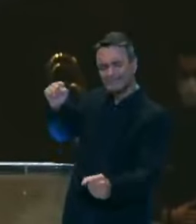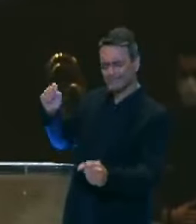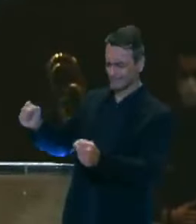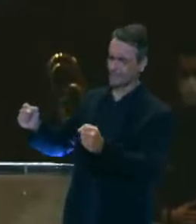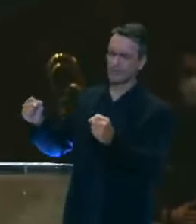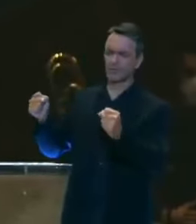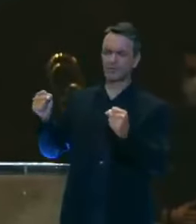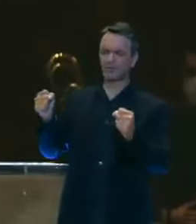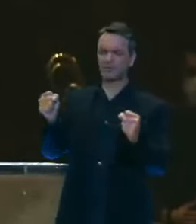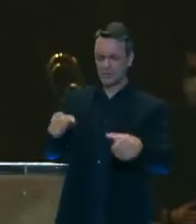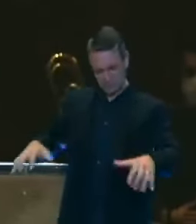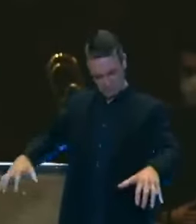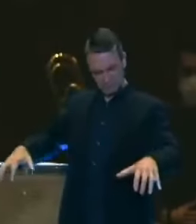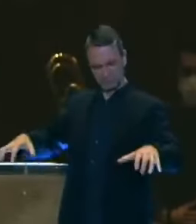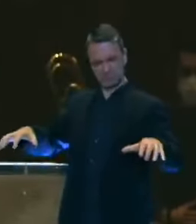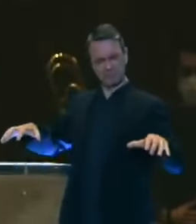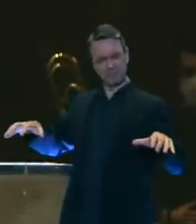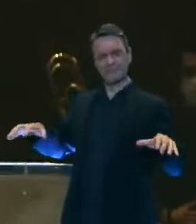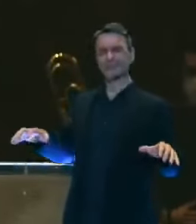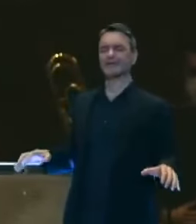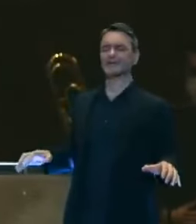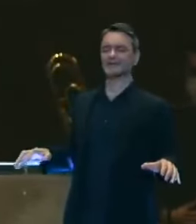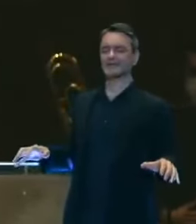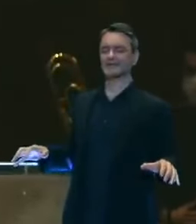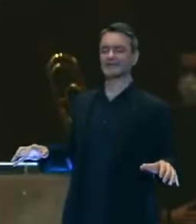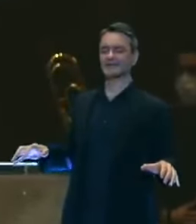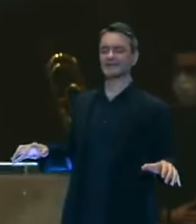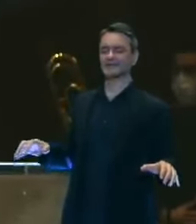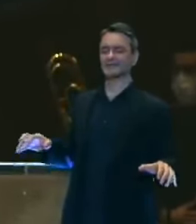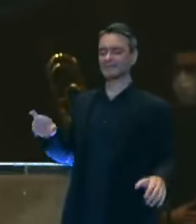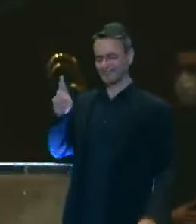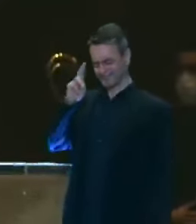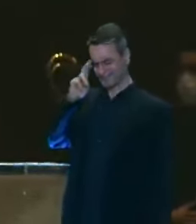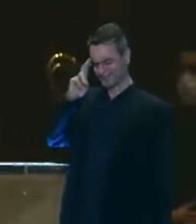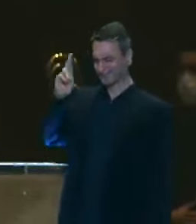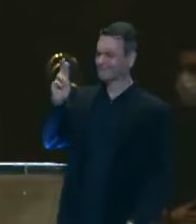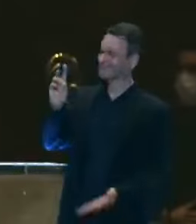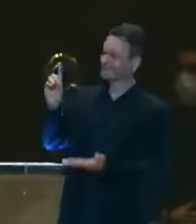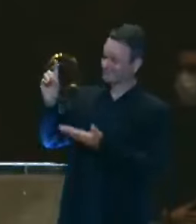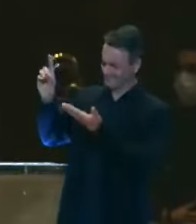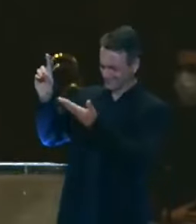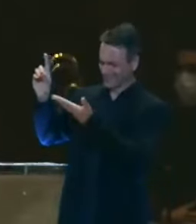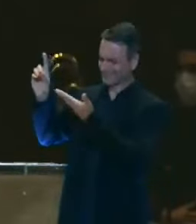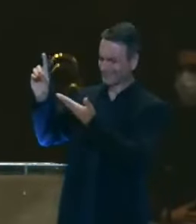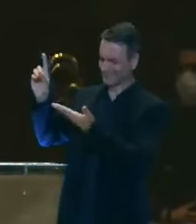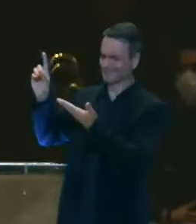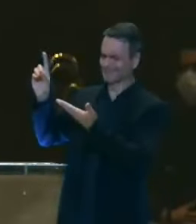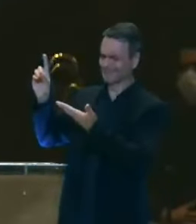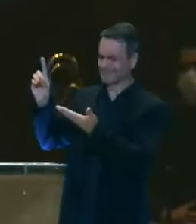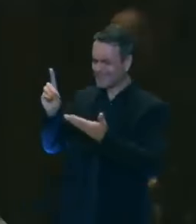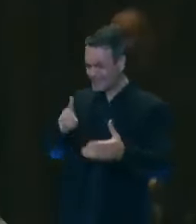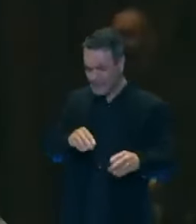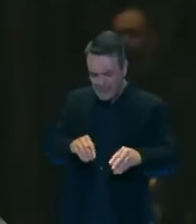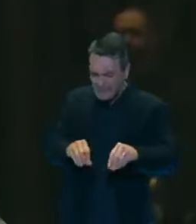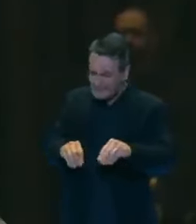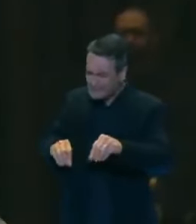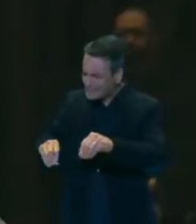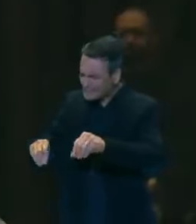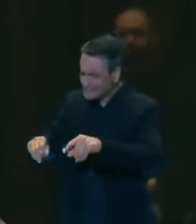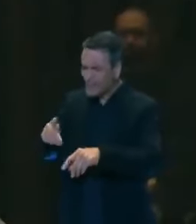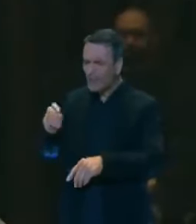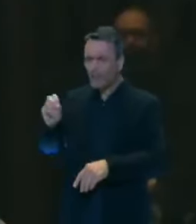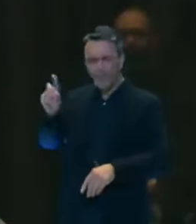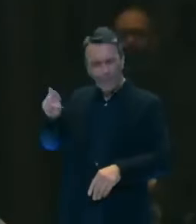e majestade. O Senhor é Deus que toma a areia da terra, o pó